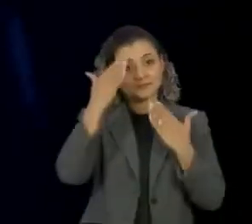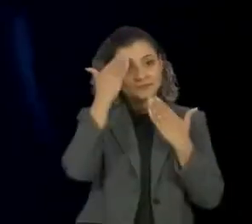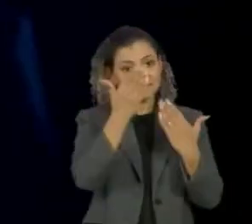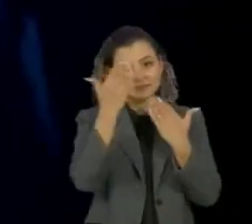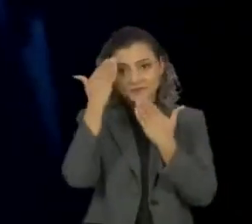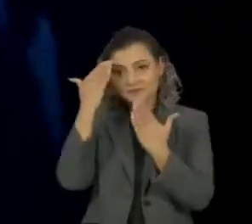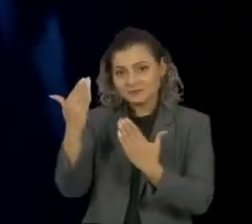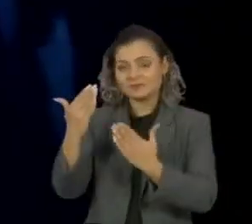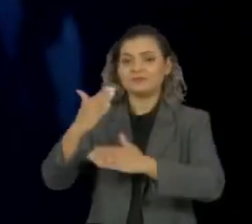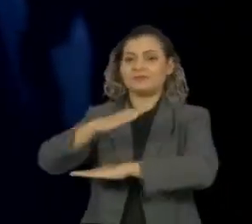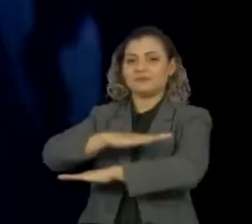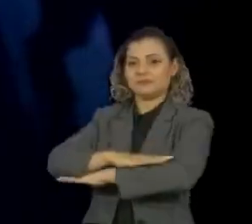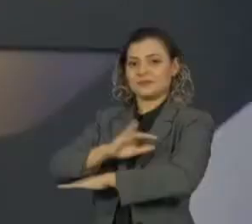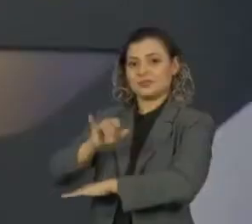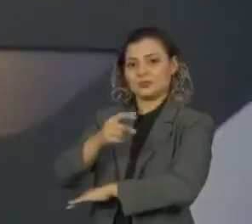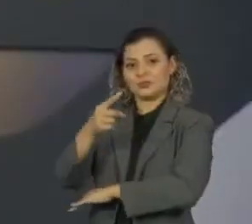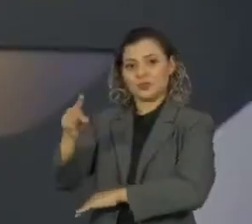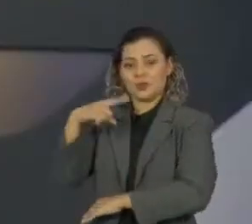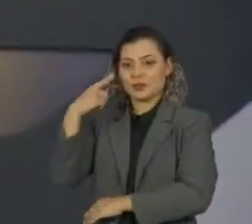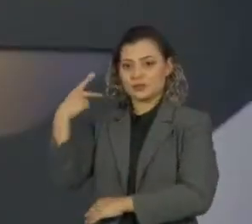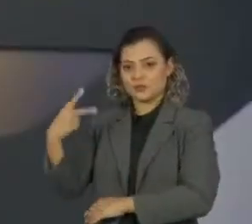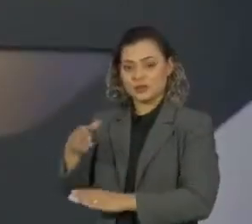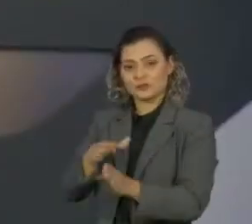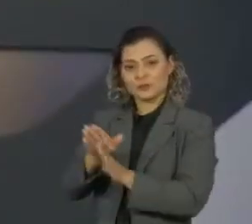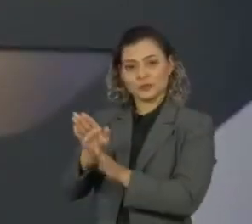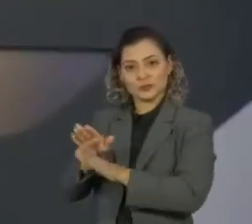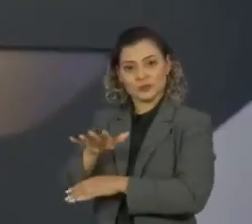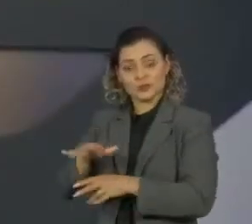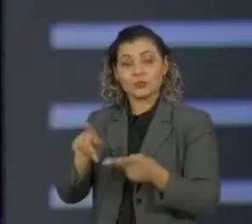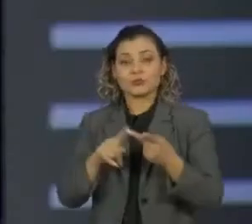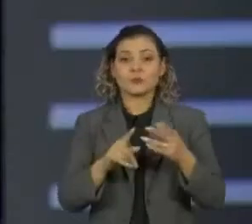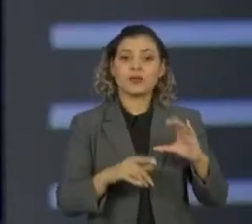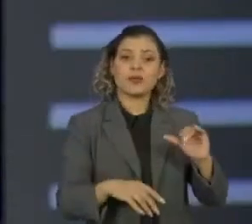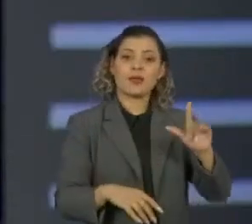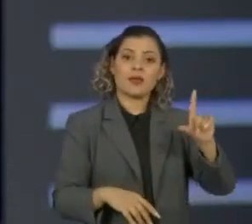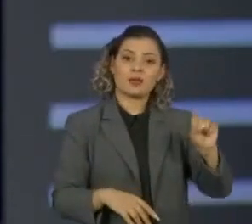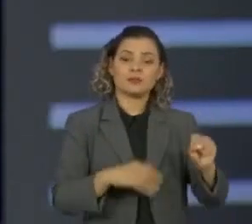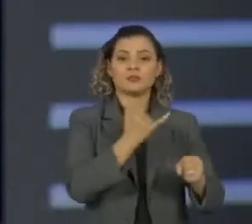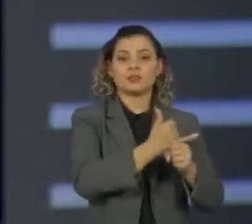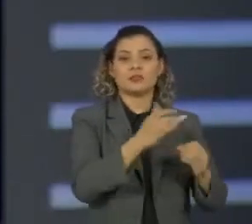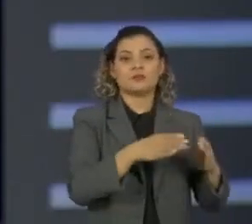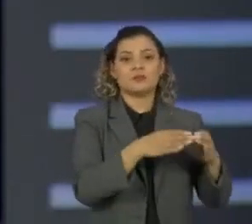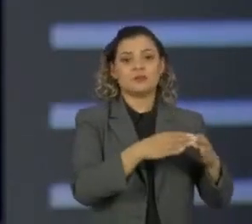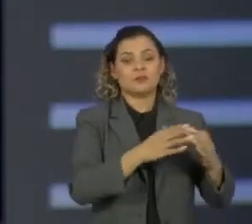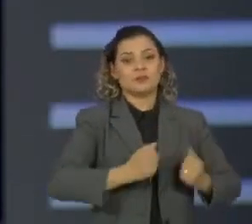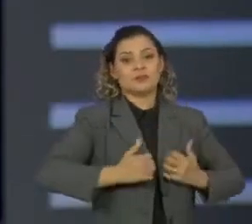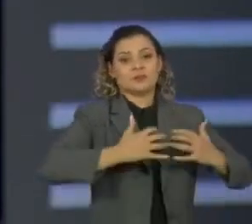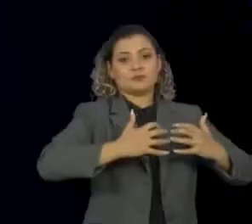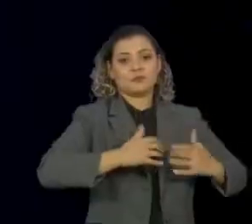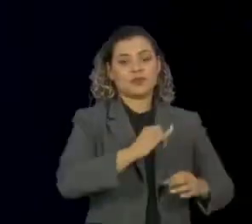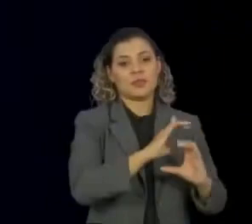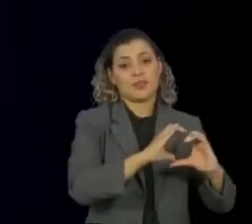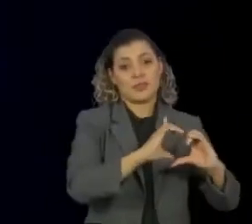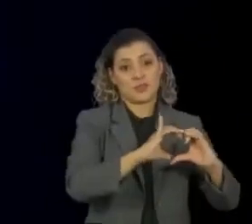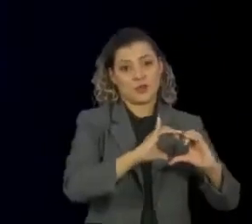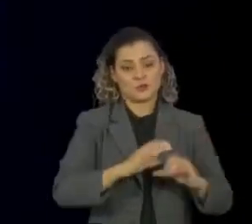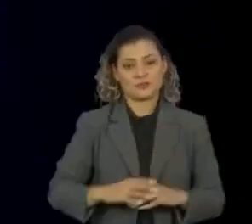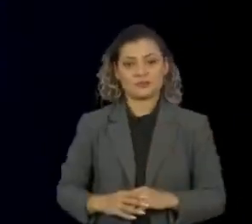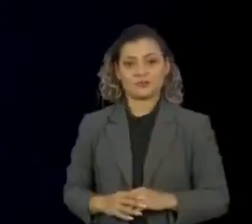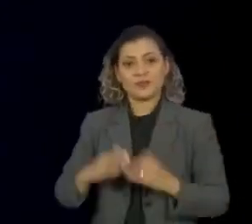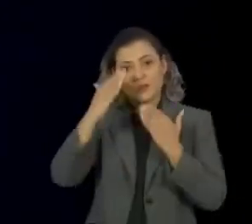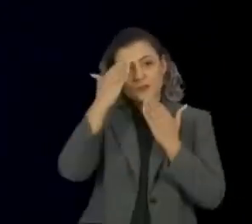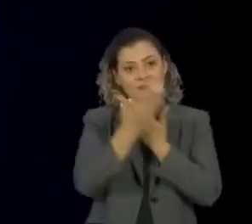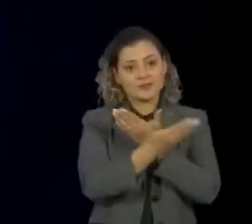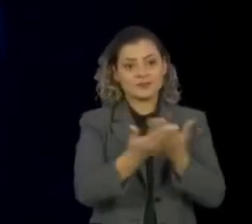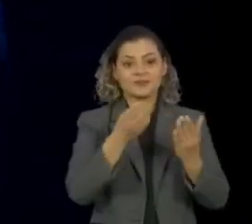Agradecemos a presença de João Santana, advogado e consultor, e de Carlos Carvalho, chefe da divisão de pneumologia do Unicor. Obrigada,